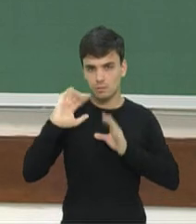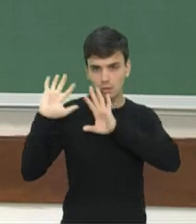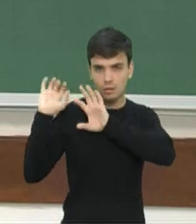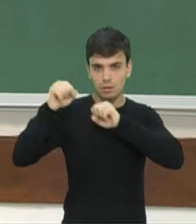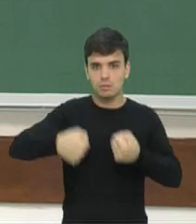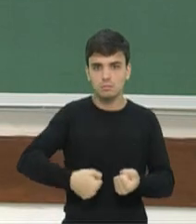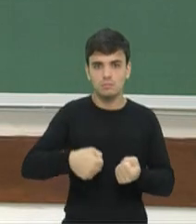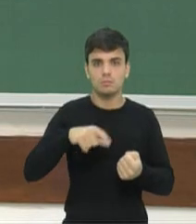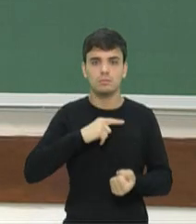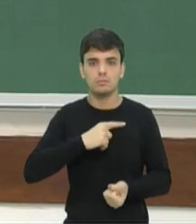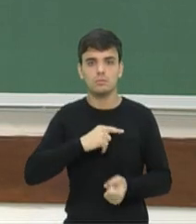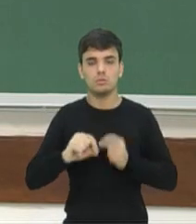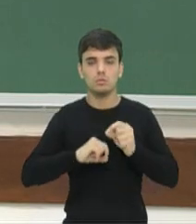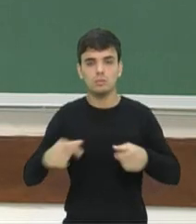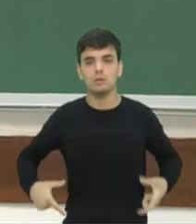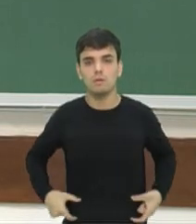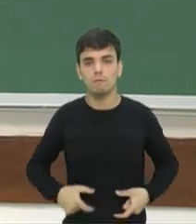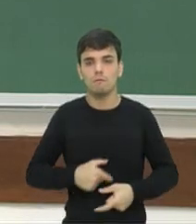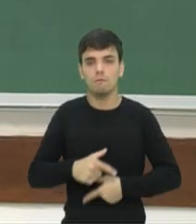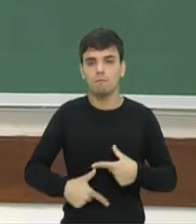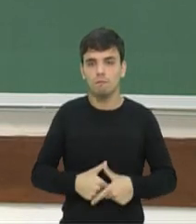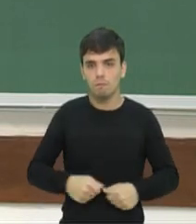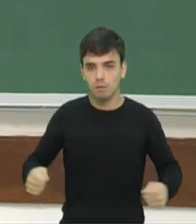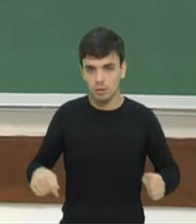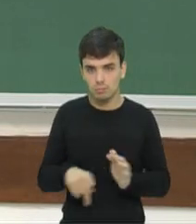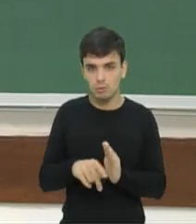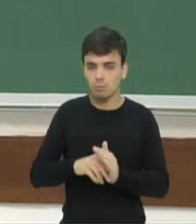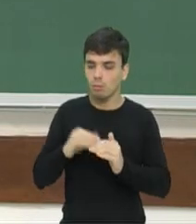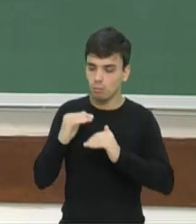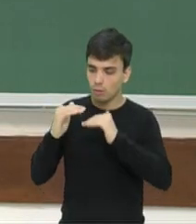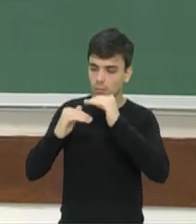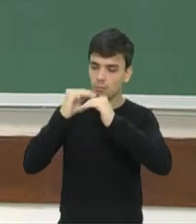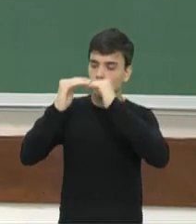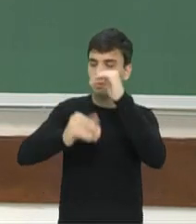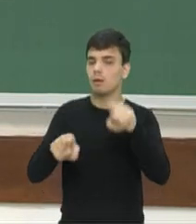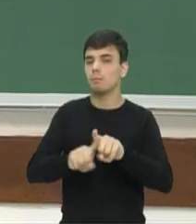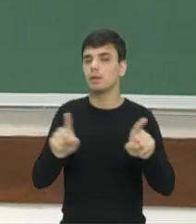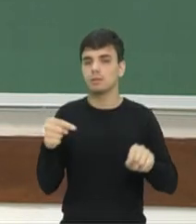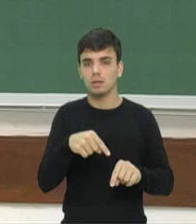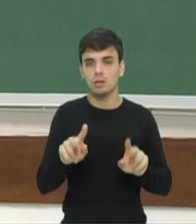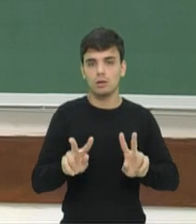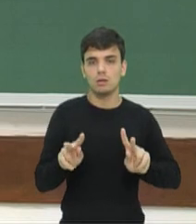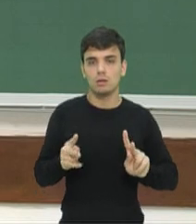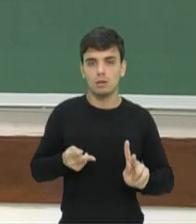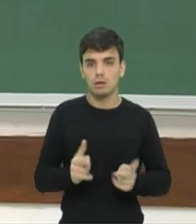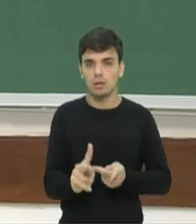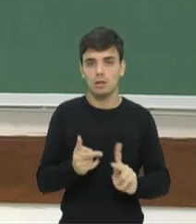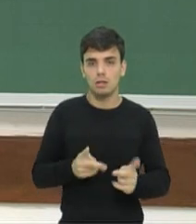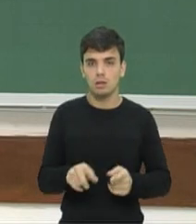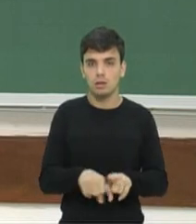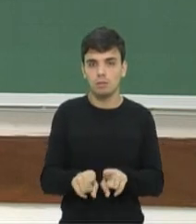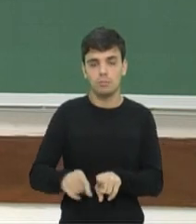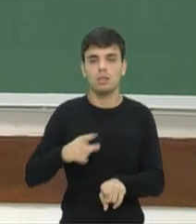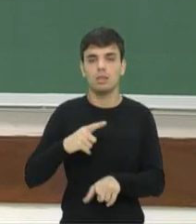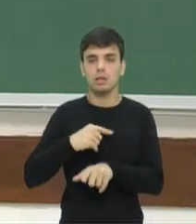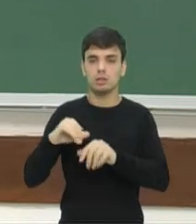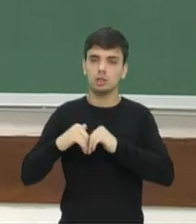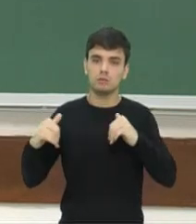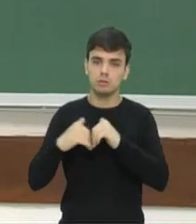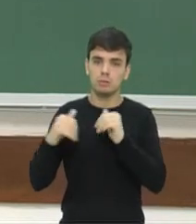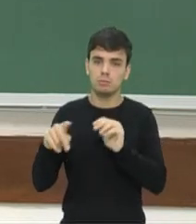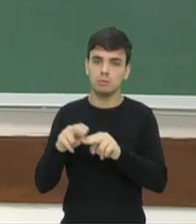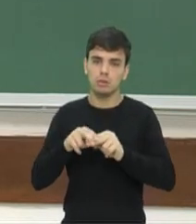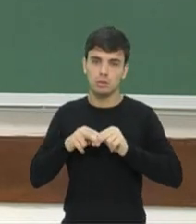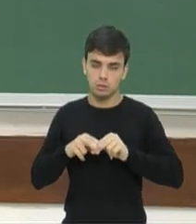que existiam faixas de graduações também para todos os praticantes, né? No karatê existe essa mesma divisão por faixas, né? Então